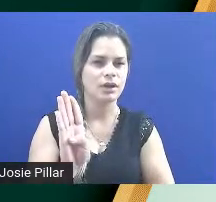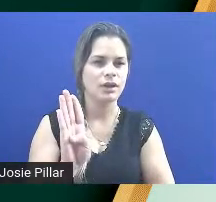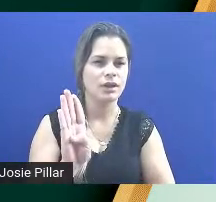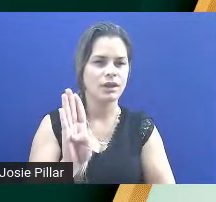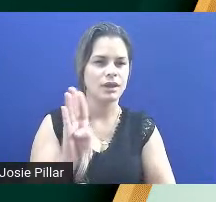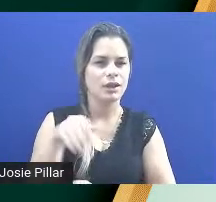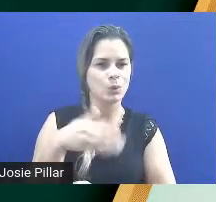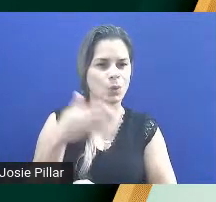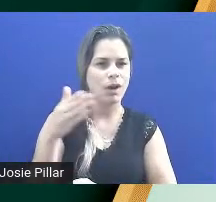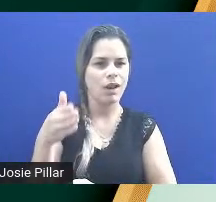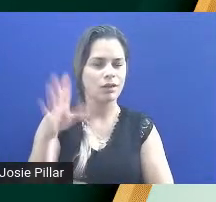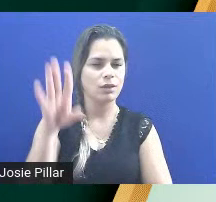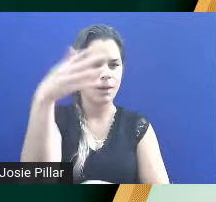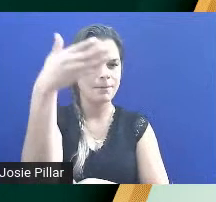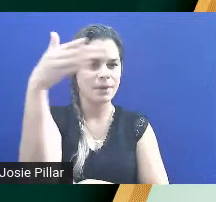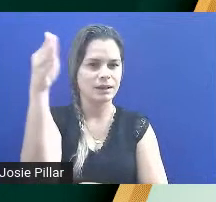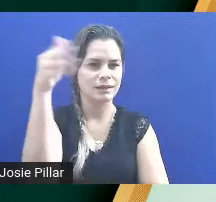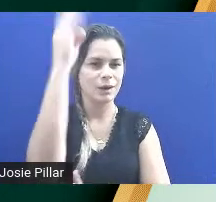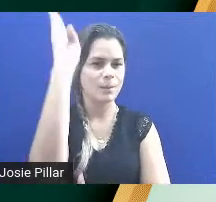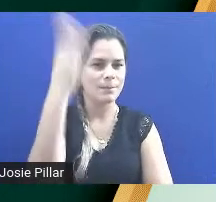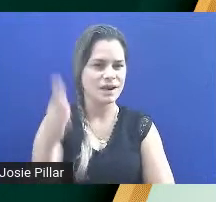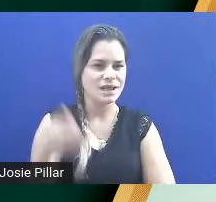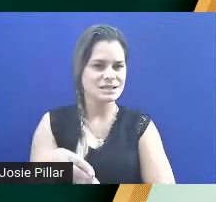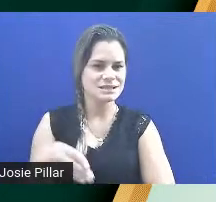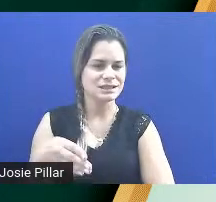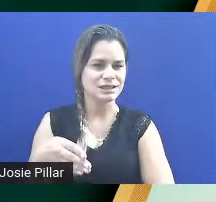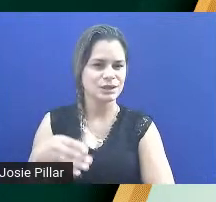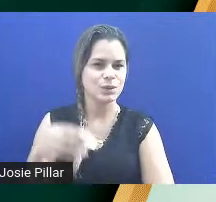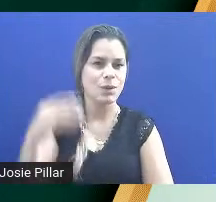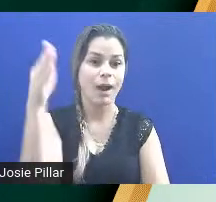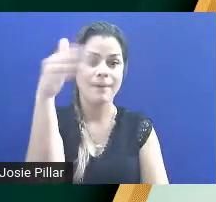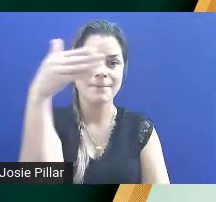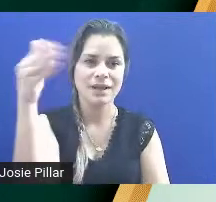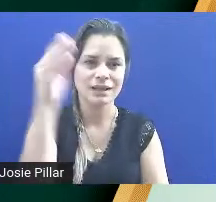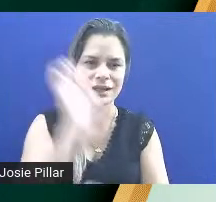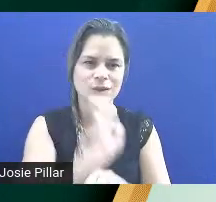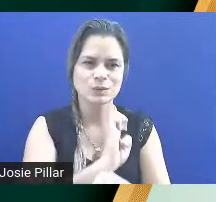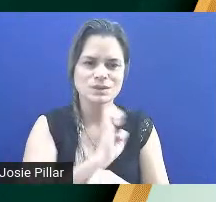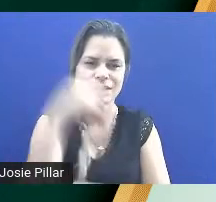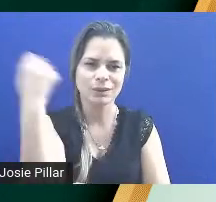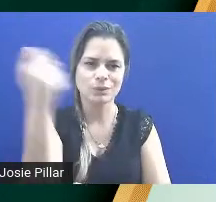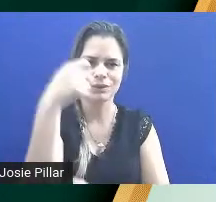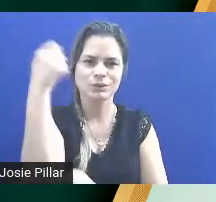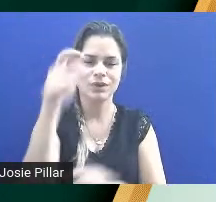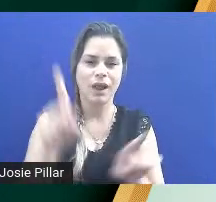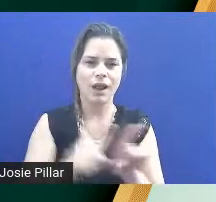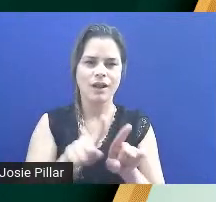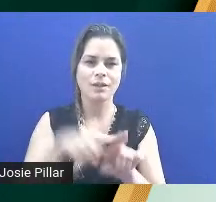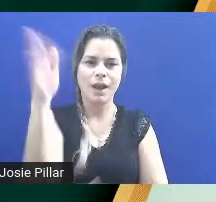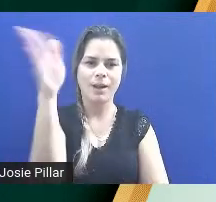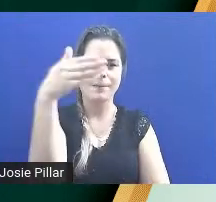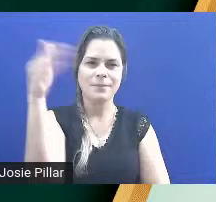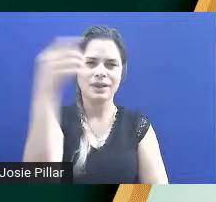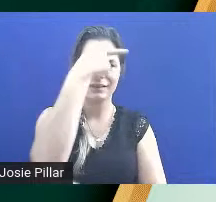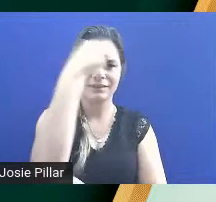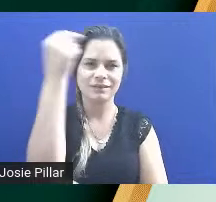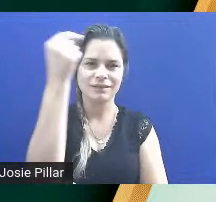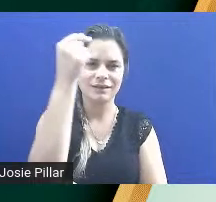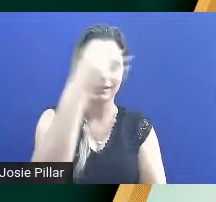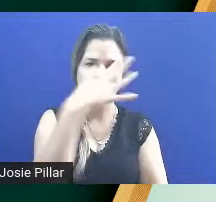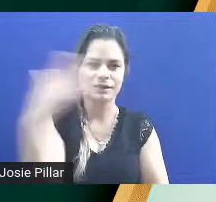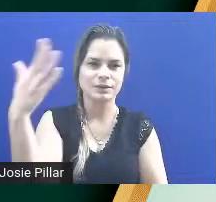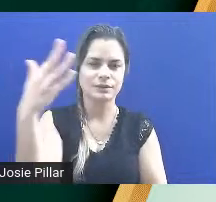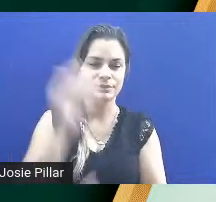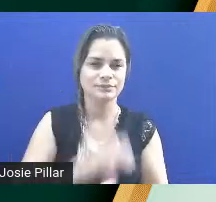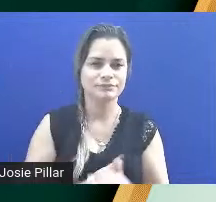lado, a bandeira do Brasil, a bandeira do Estado do Rio Grande do Sul e a nossa bandeira institucional. Divido a sala nesse momento, com todos